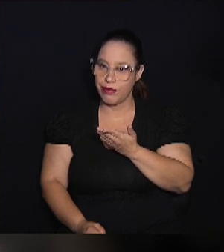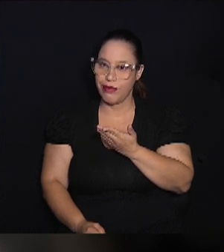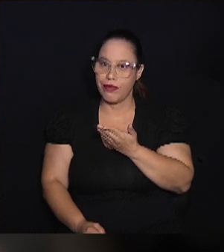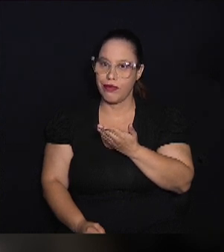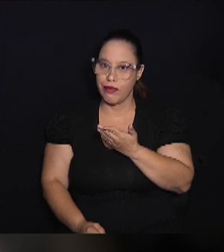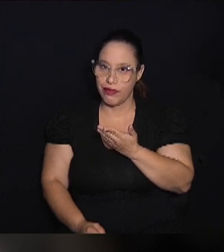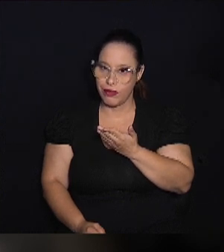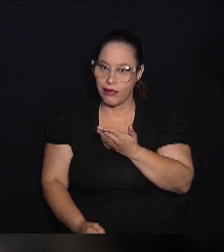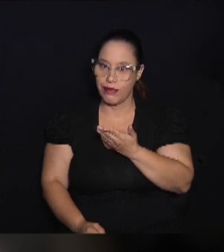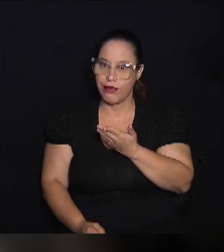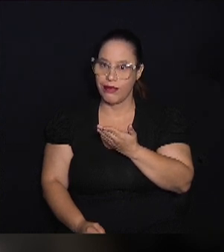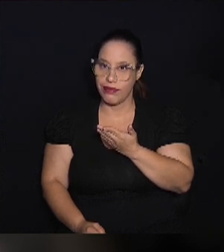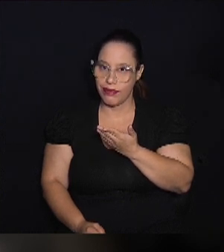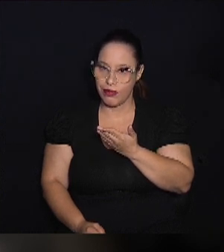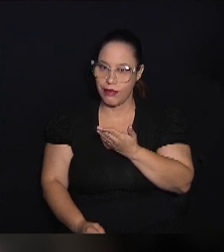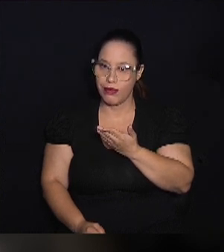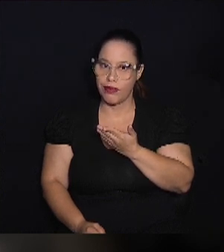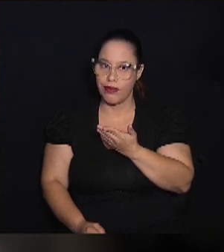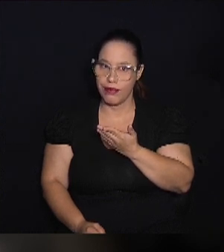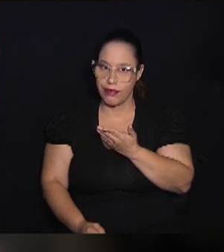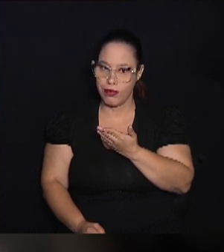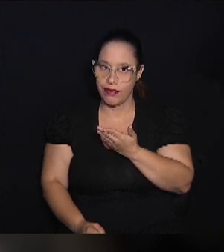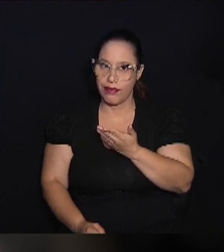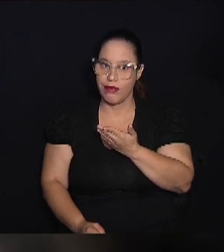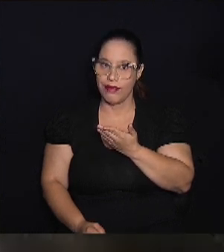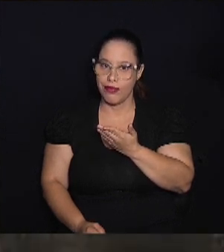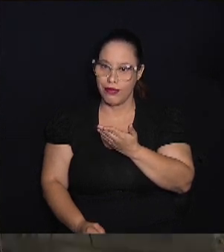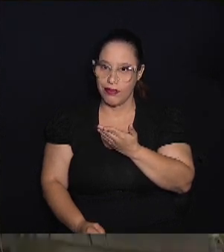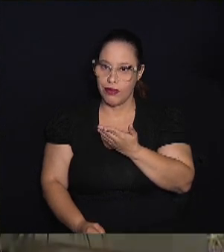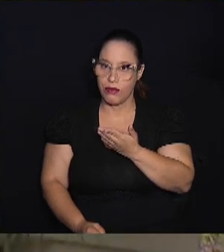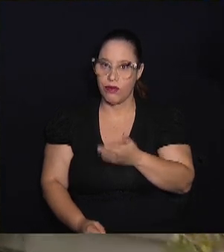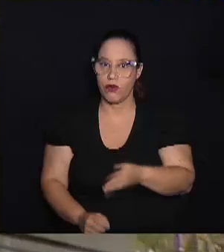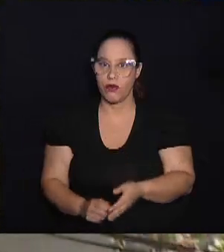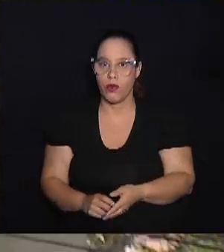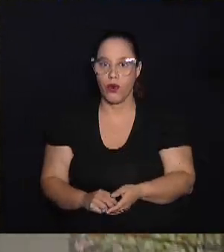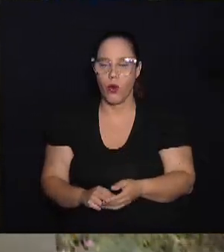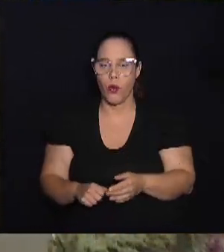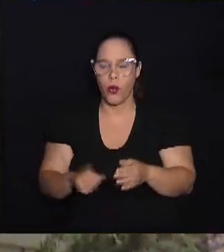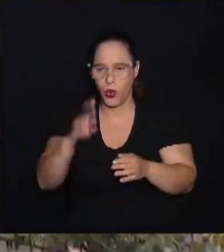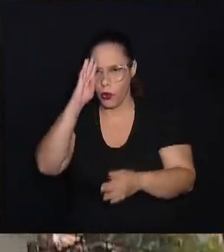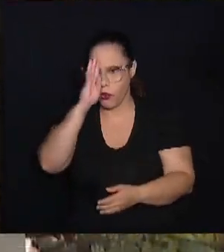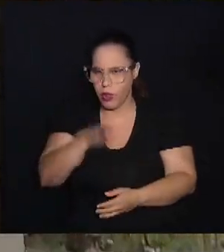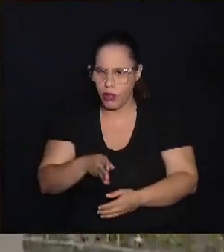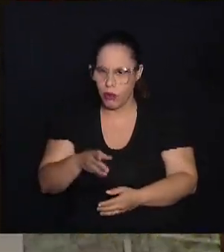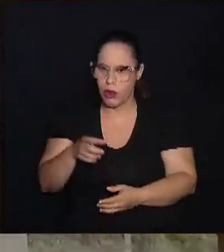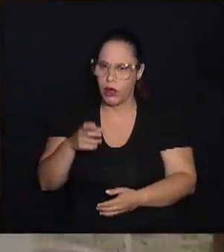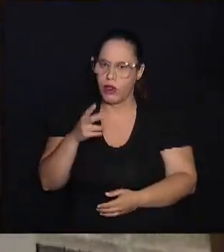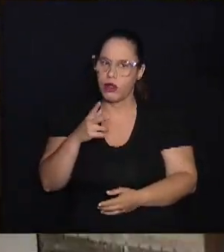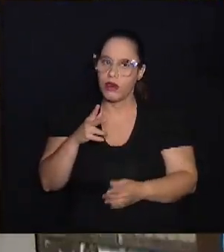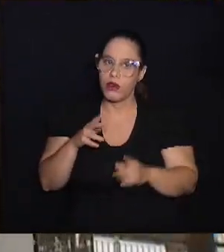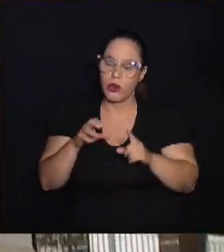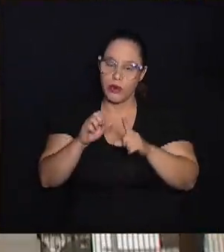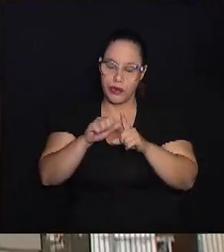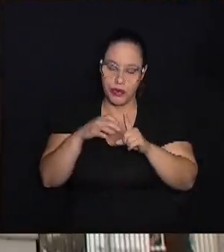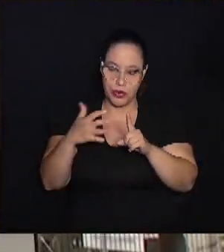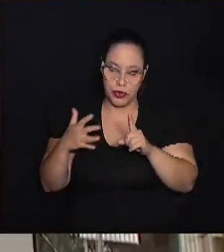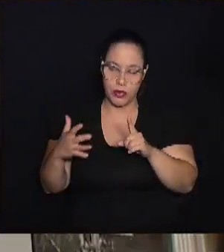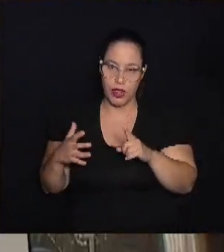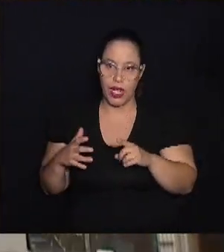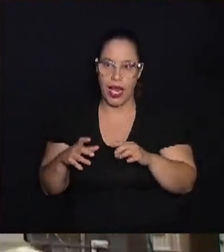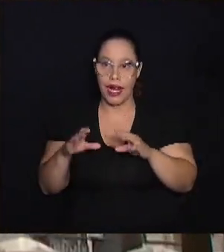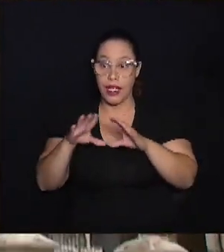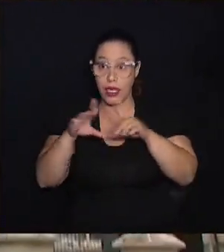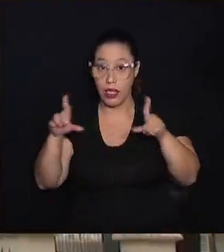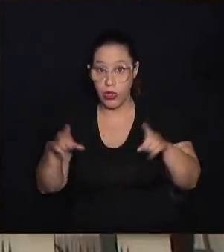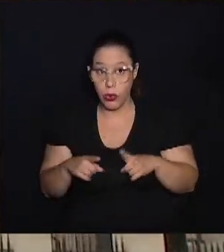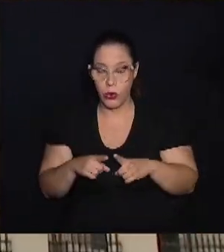Patrimônio Cultural de Campinas, no mesmo ano. A sua principal característica é a arquitetura eclética,